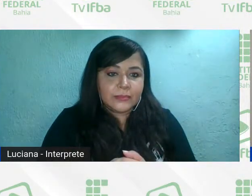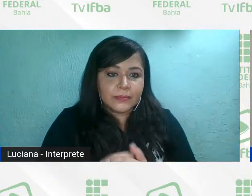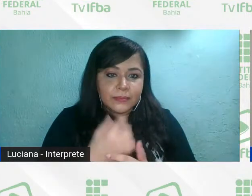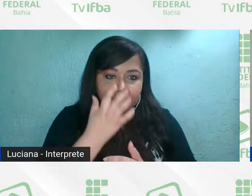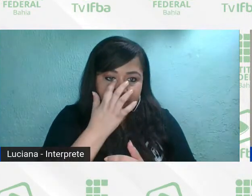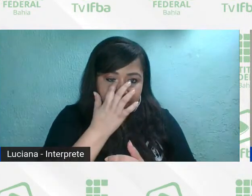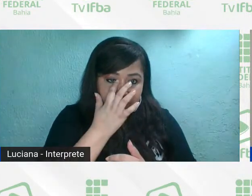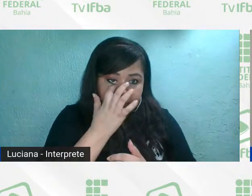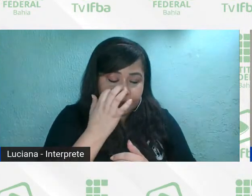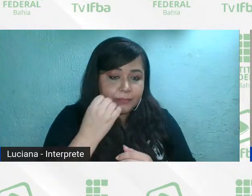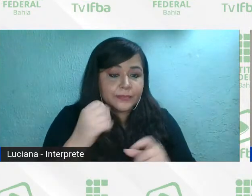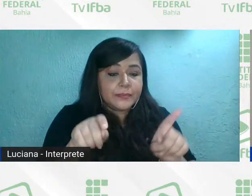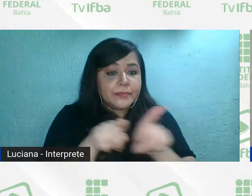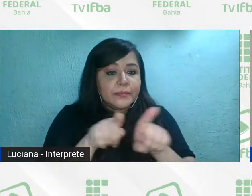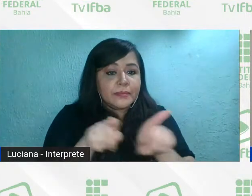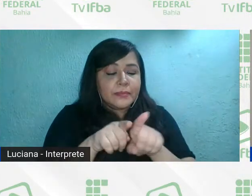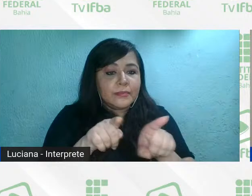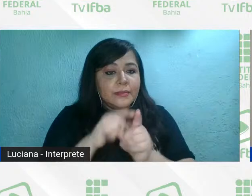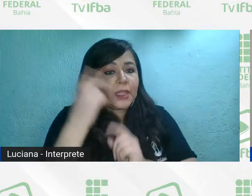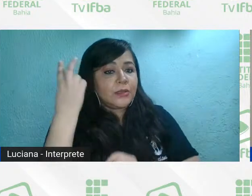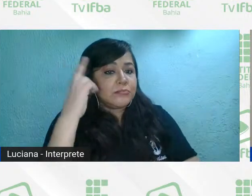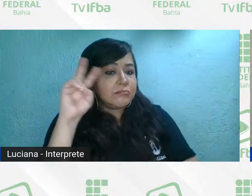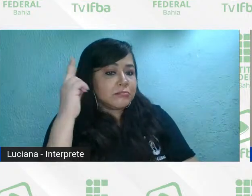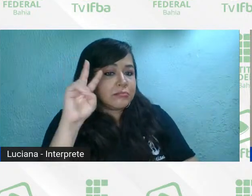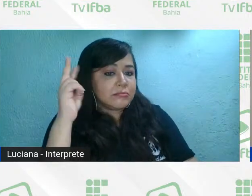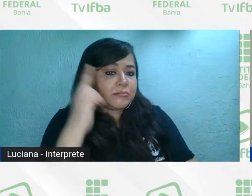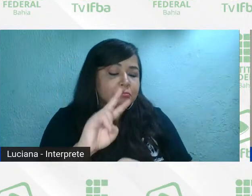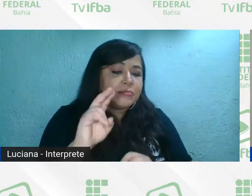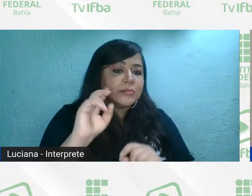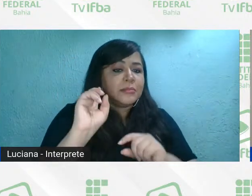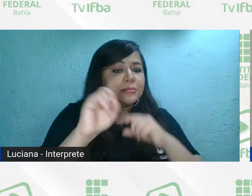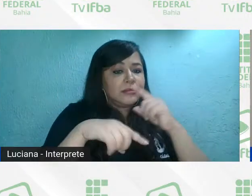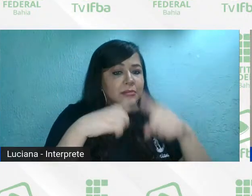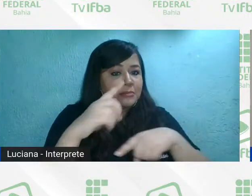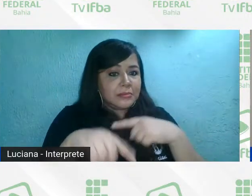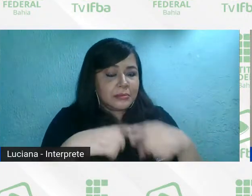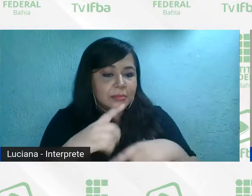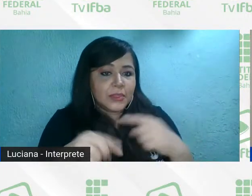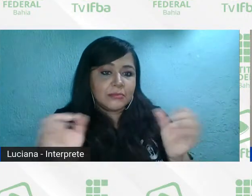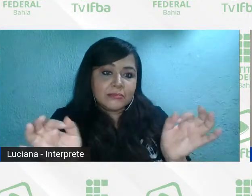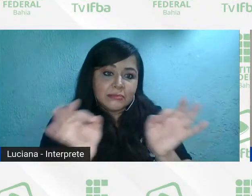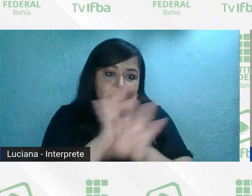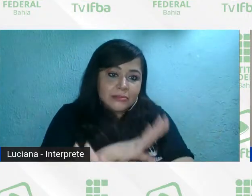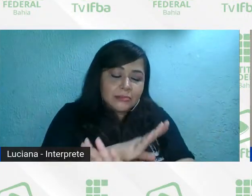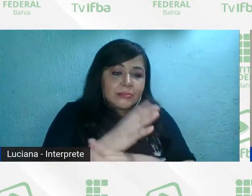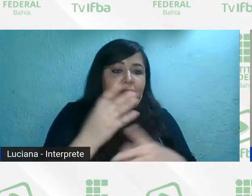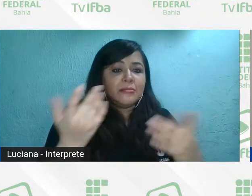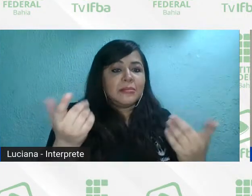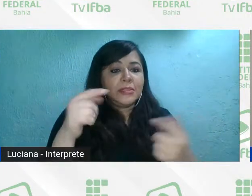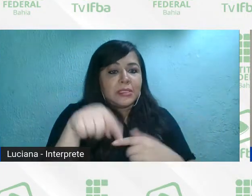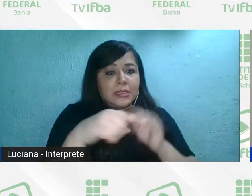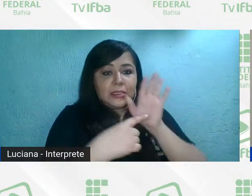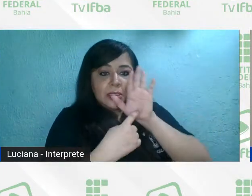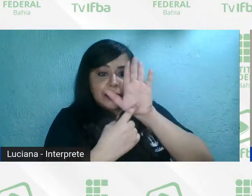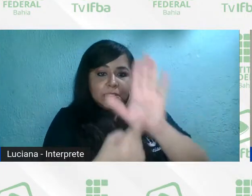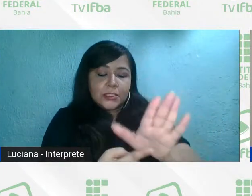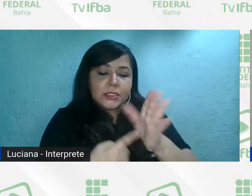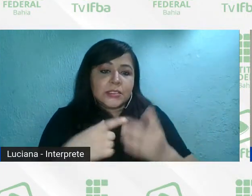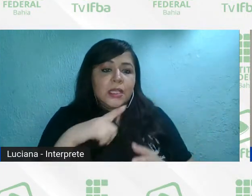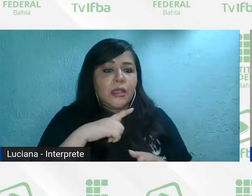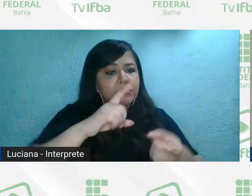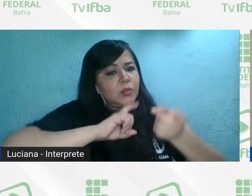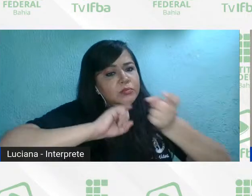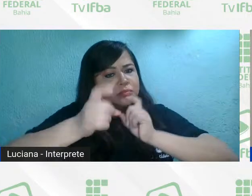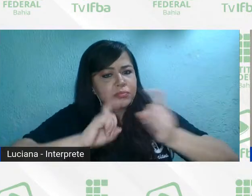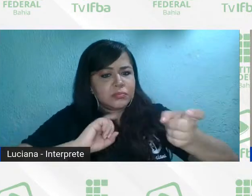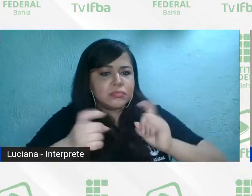Lembrando, né, que ao final da exibição dos trabalhos teremos um momento de diálogos, de pergunta. Vimos